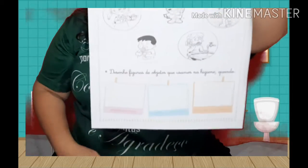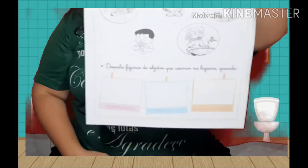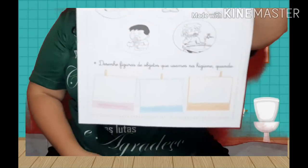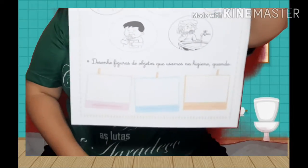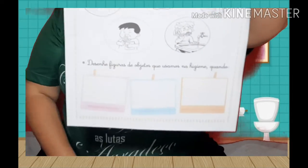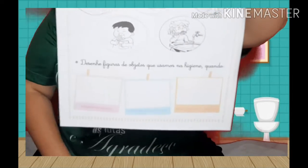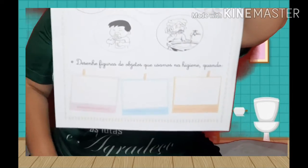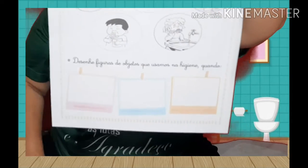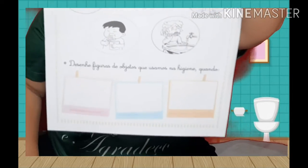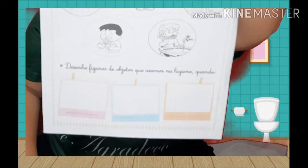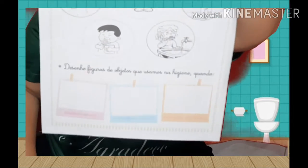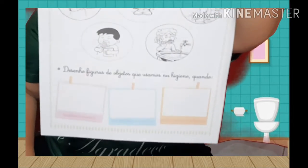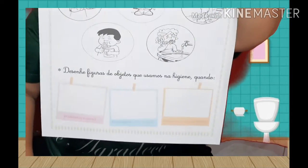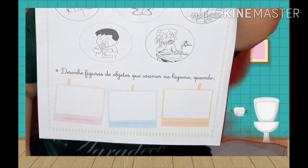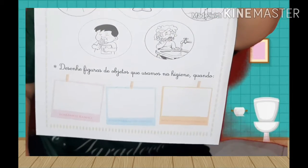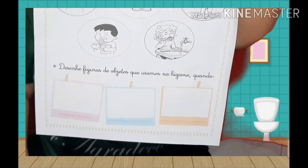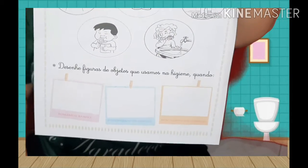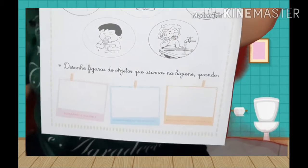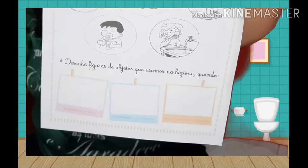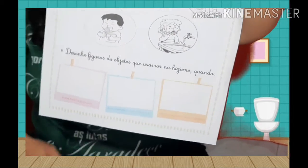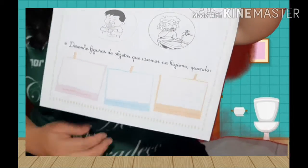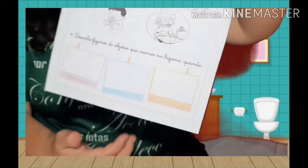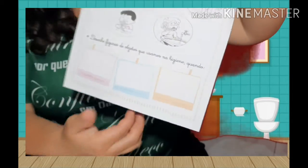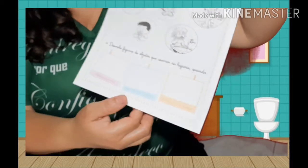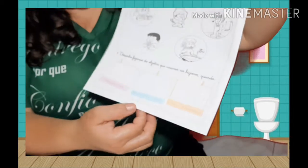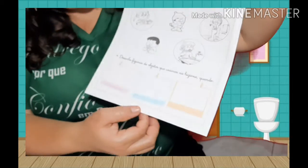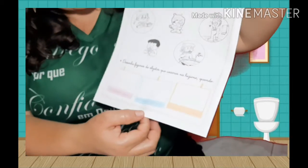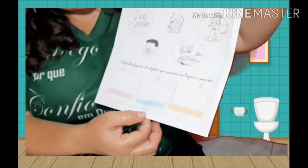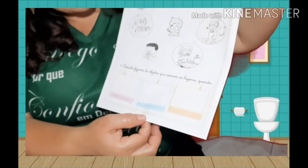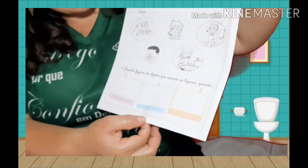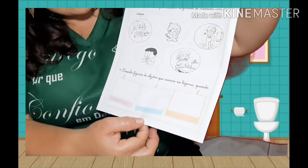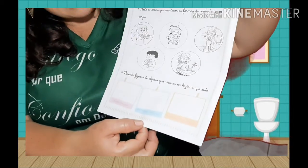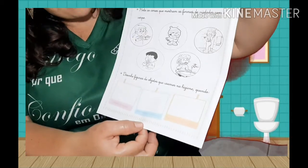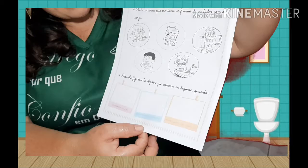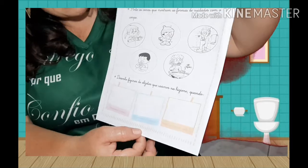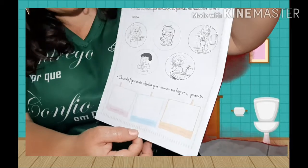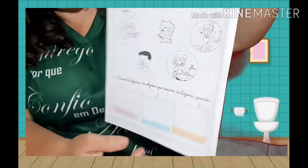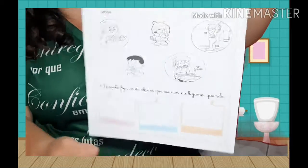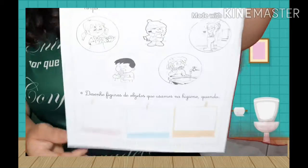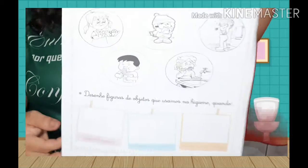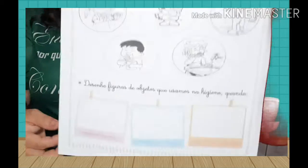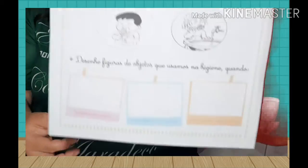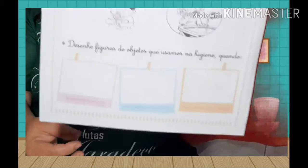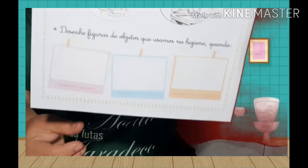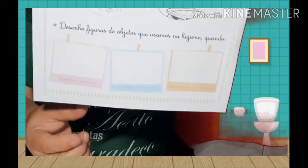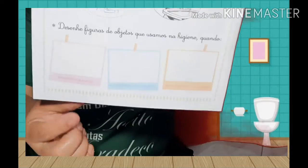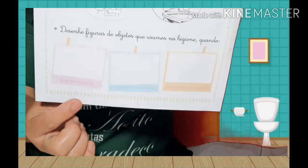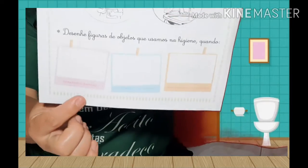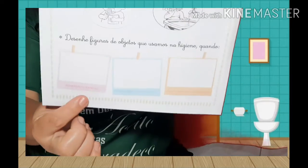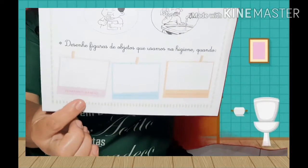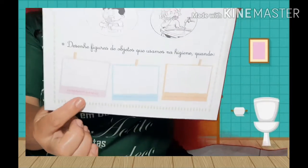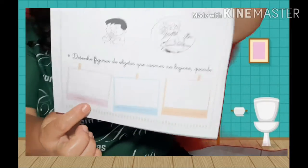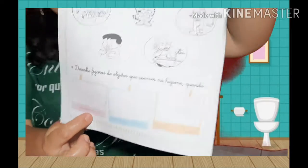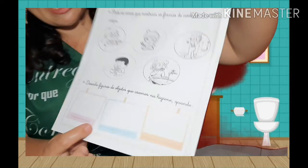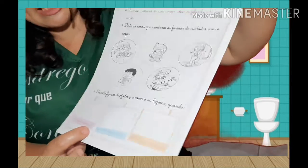desenhar figuras de objetos que são necessários para a nossa higiene.